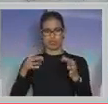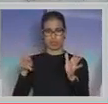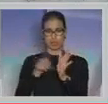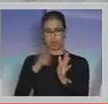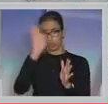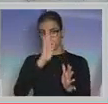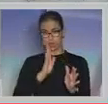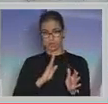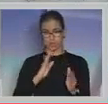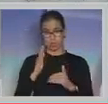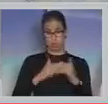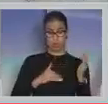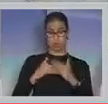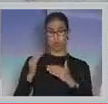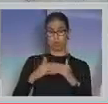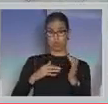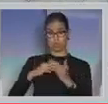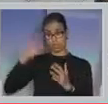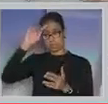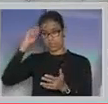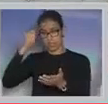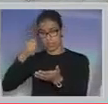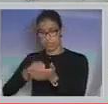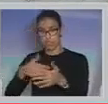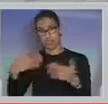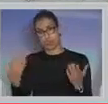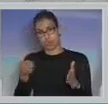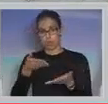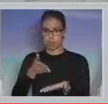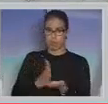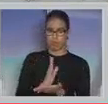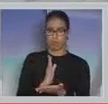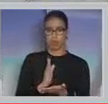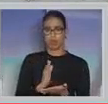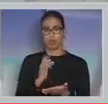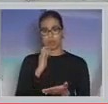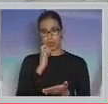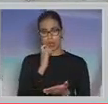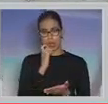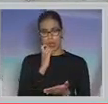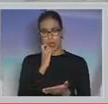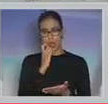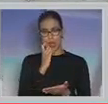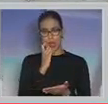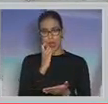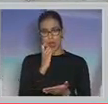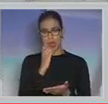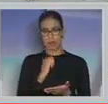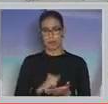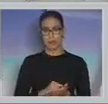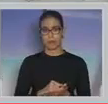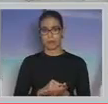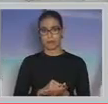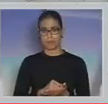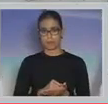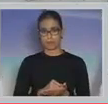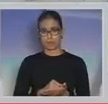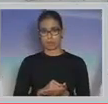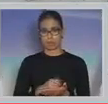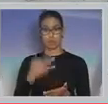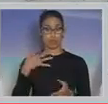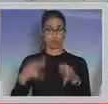competência para decidir para aprovar para autorizar a o